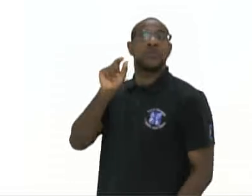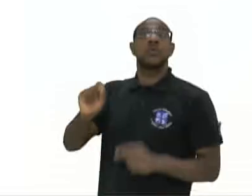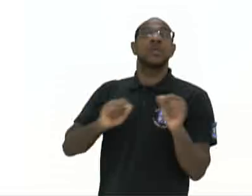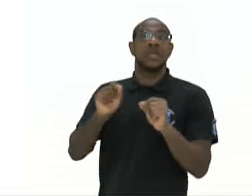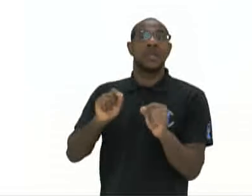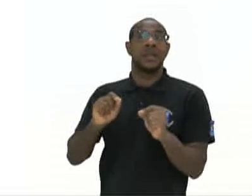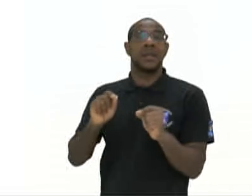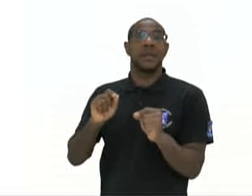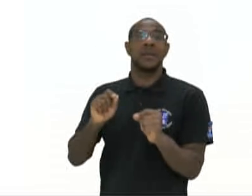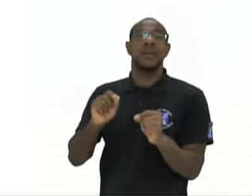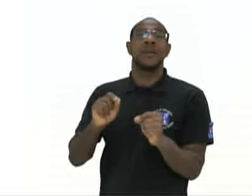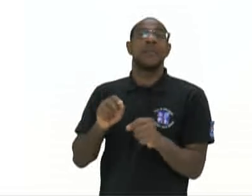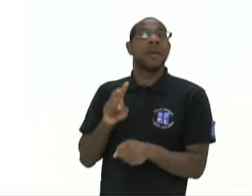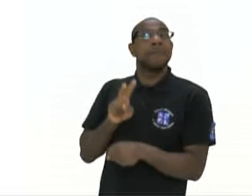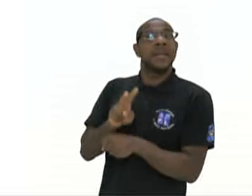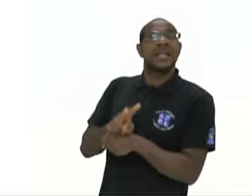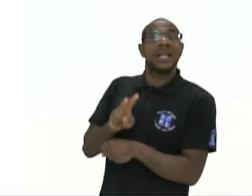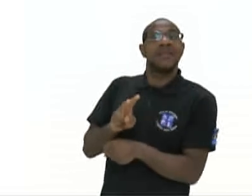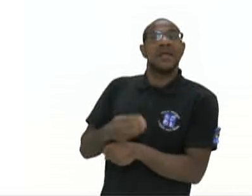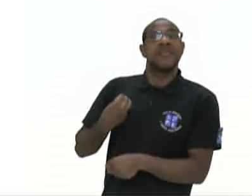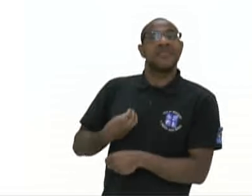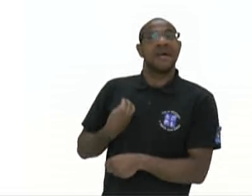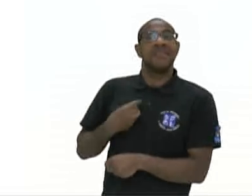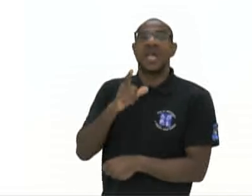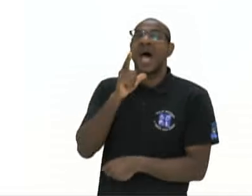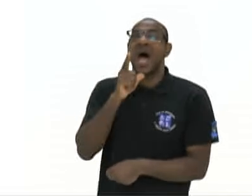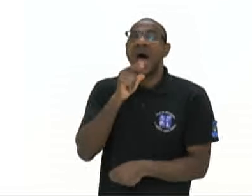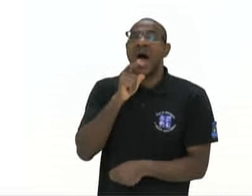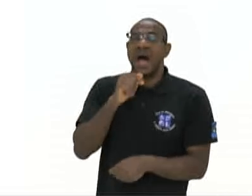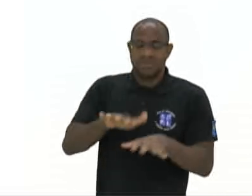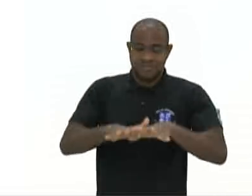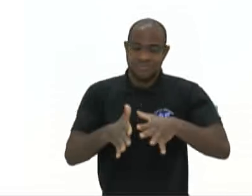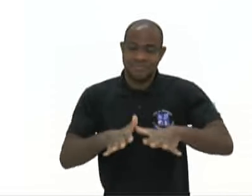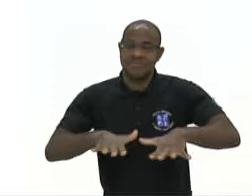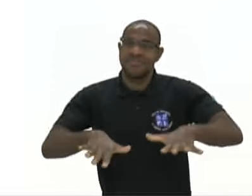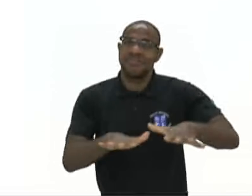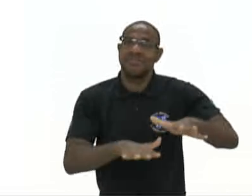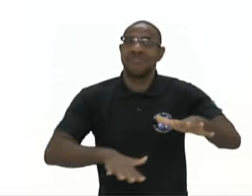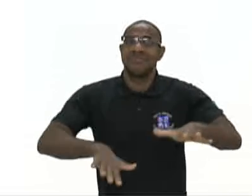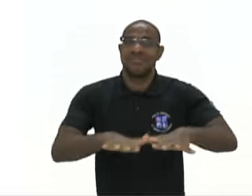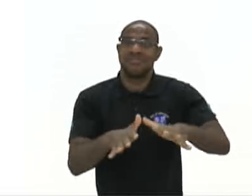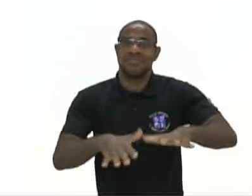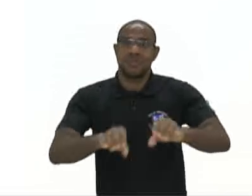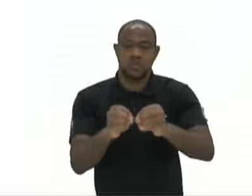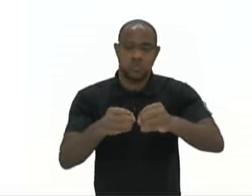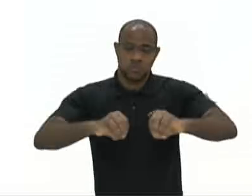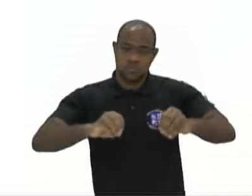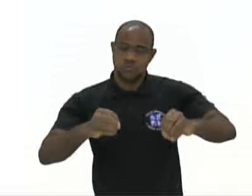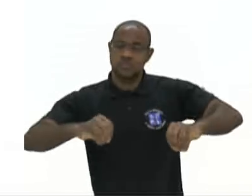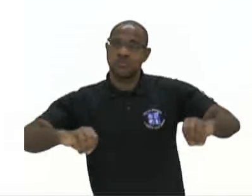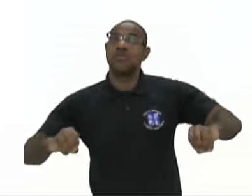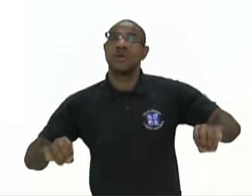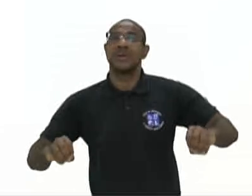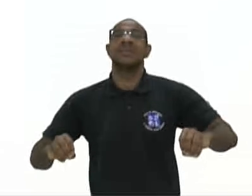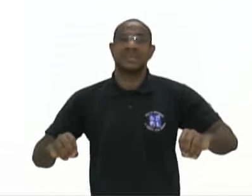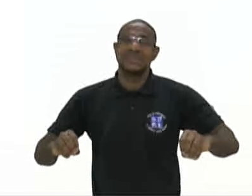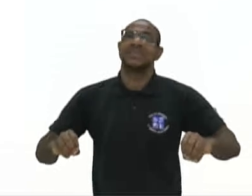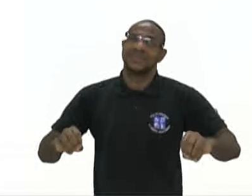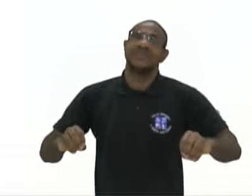pela manutenção da vida nos oceanos e mares. Esse crime nos expõe a uma situação extrema